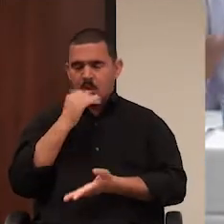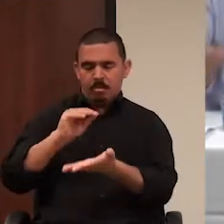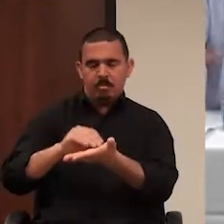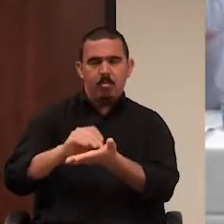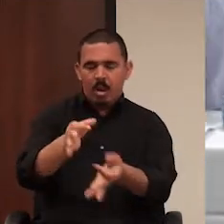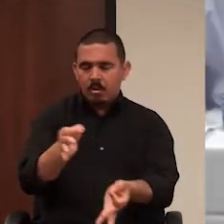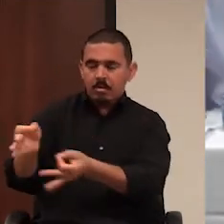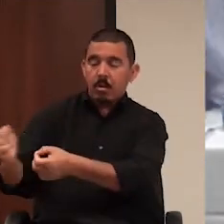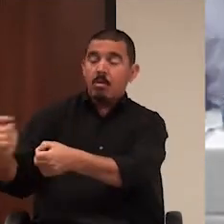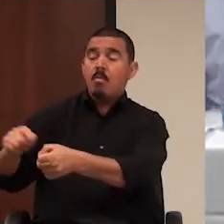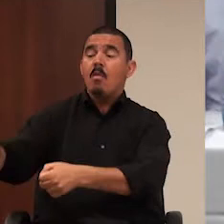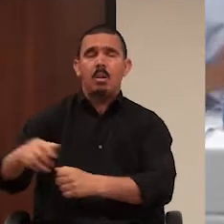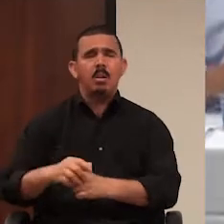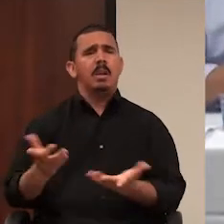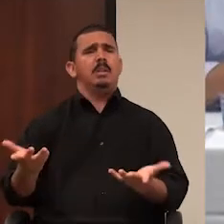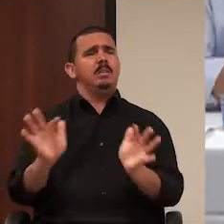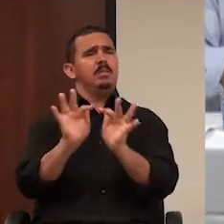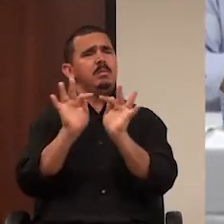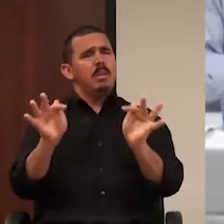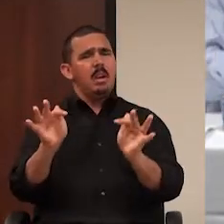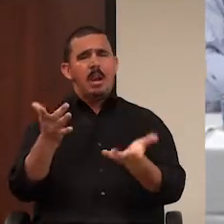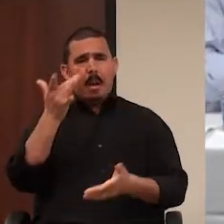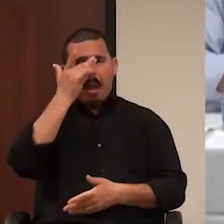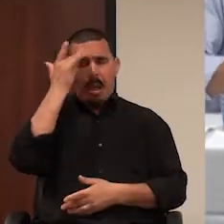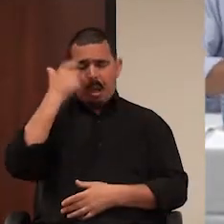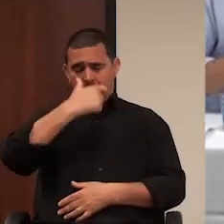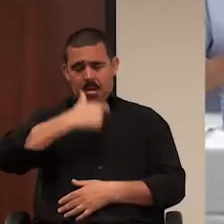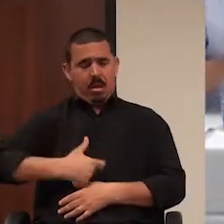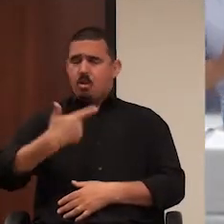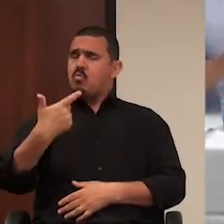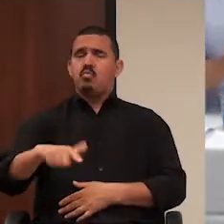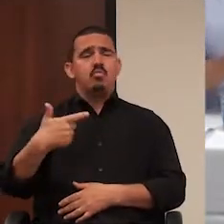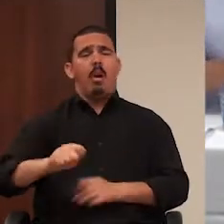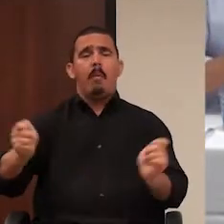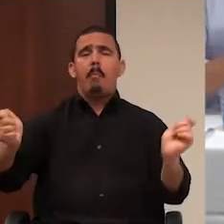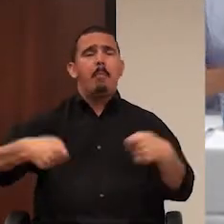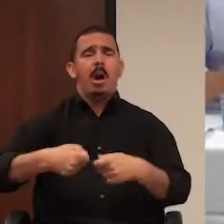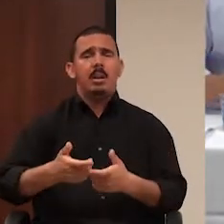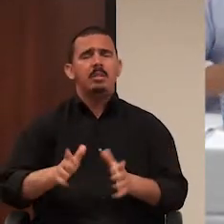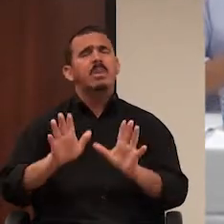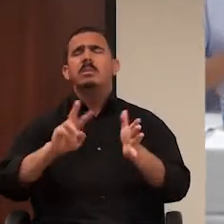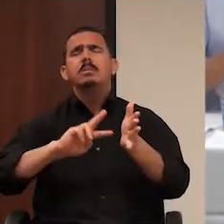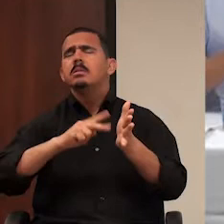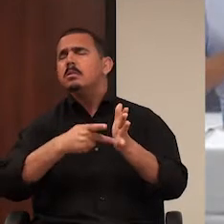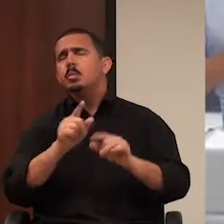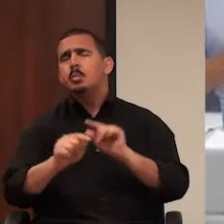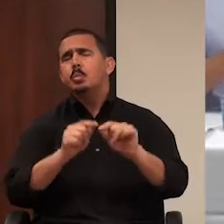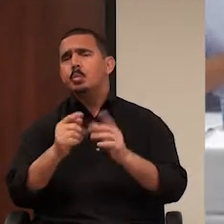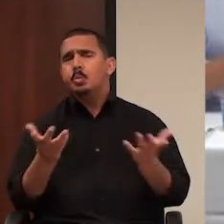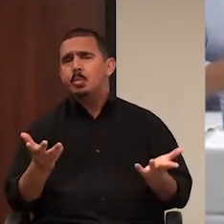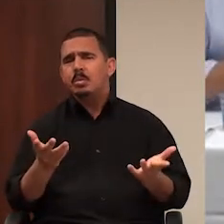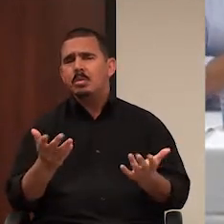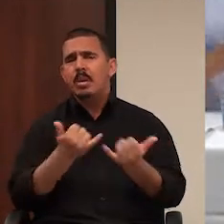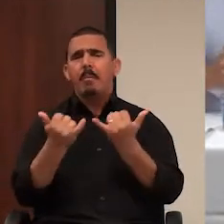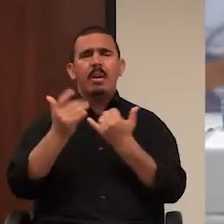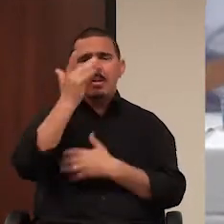Mas que frase tão importante, né? A pessoa é capaz de praticar os atos da vida civil, mas o que isso significa? Né? Acho que ninguém